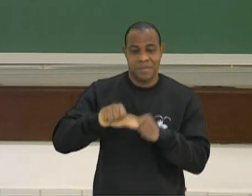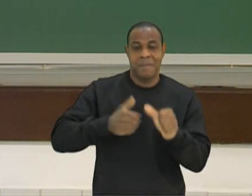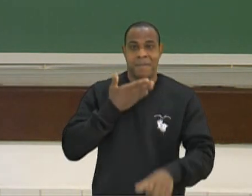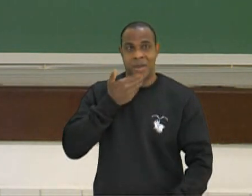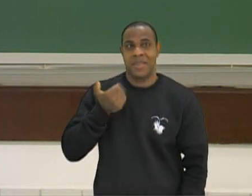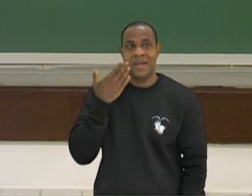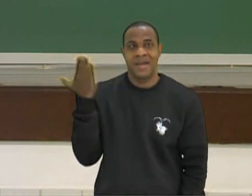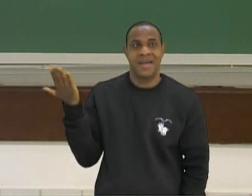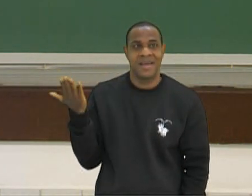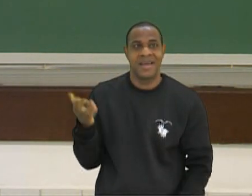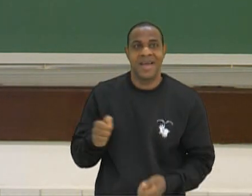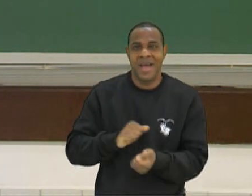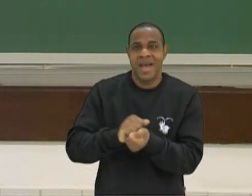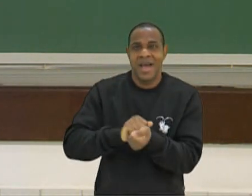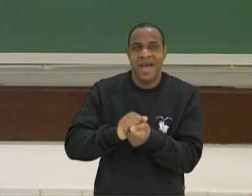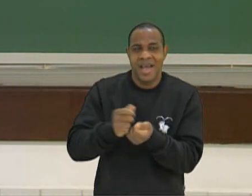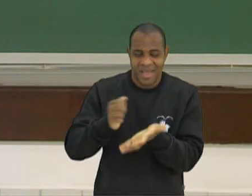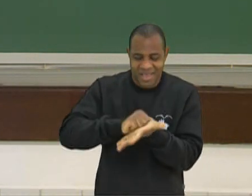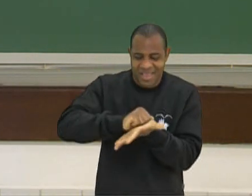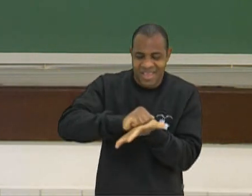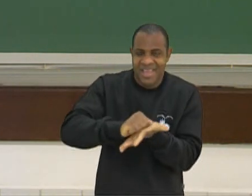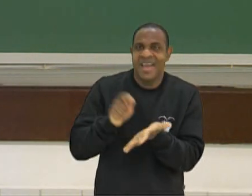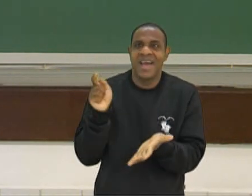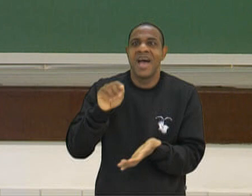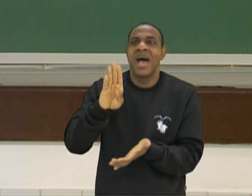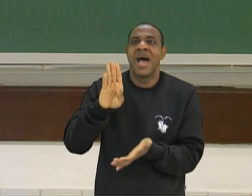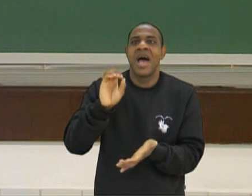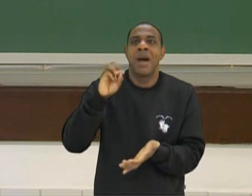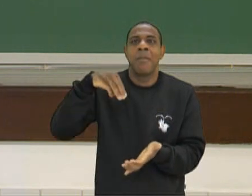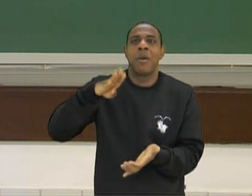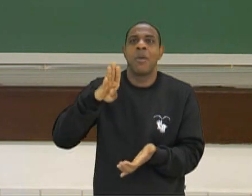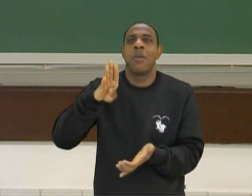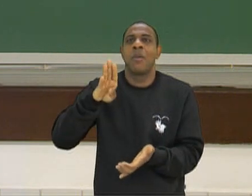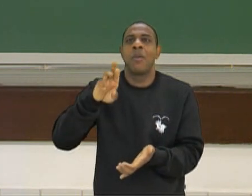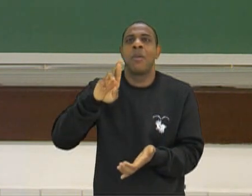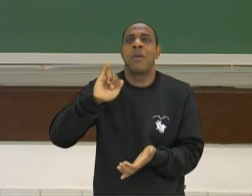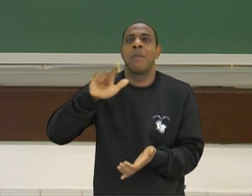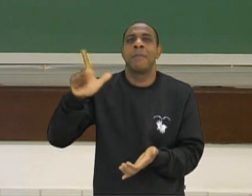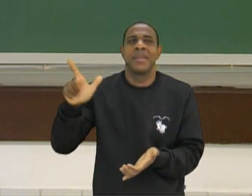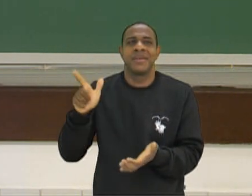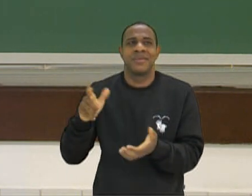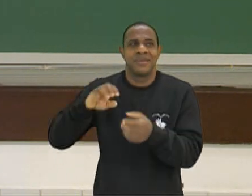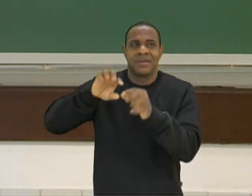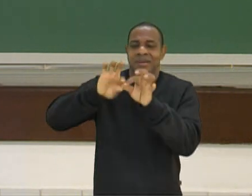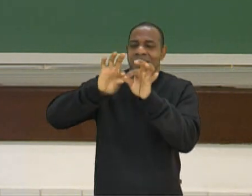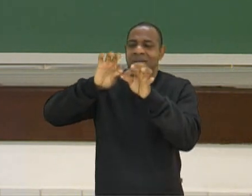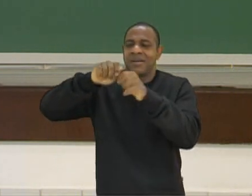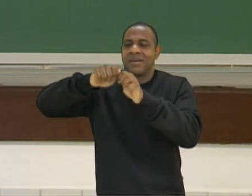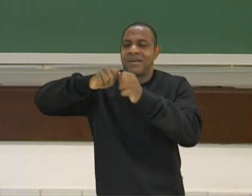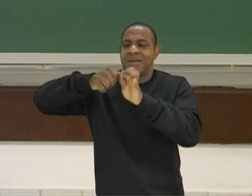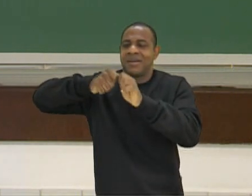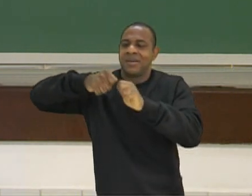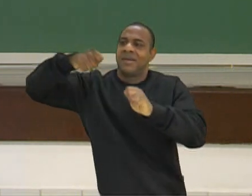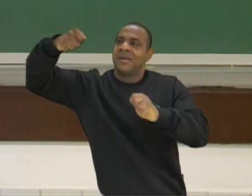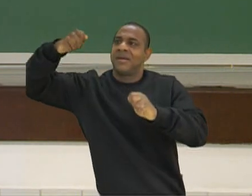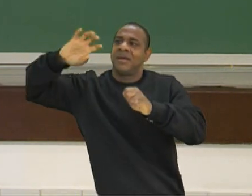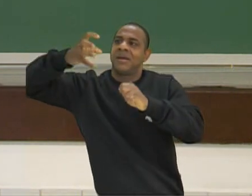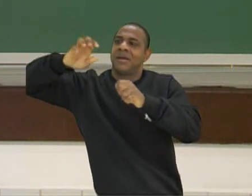vezes, pegar essa antena, você abrir ela um pouco mais, fechar um pouco mais, esticar as pernas dela, reduzir, colocando ali essa